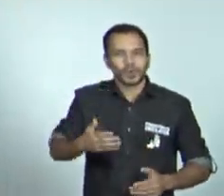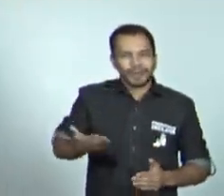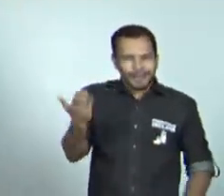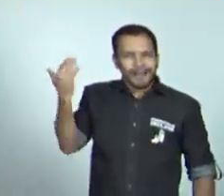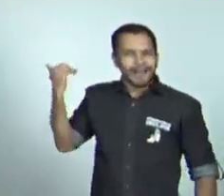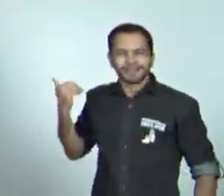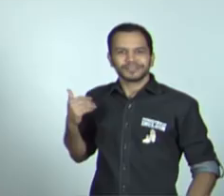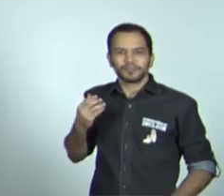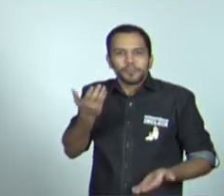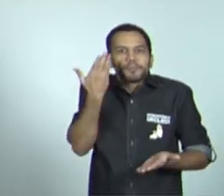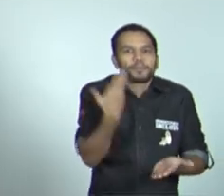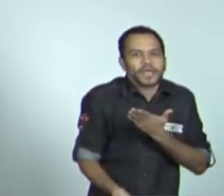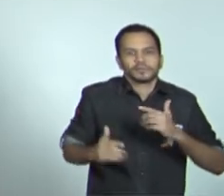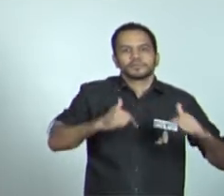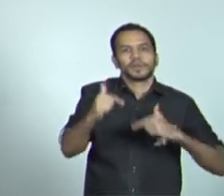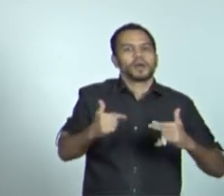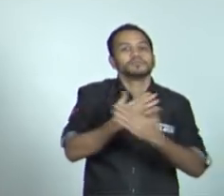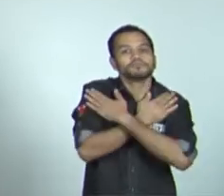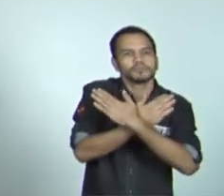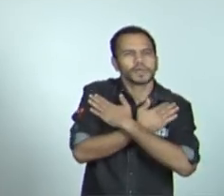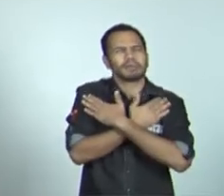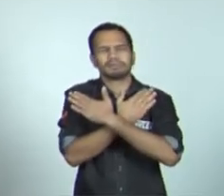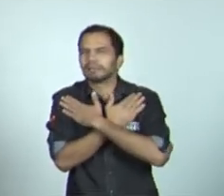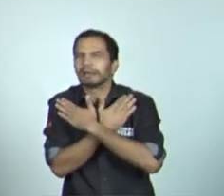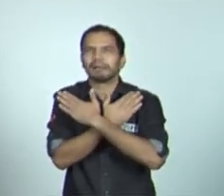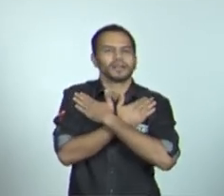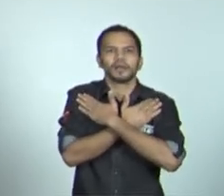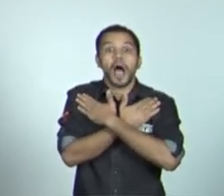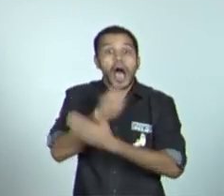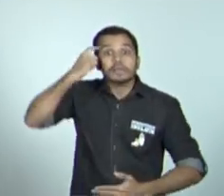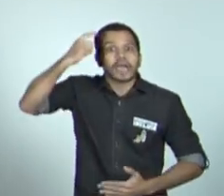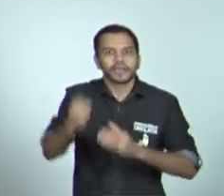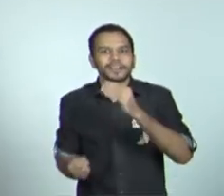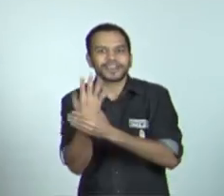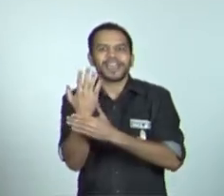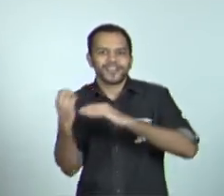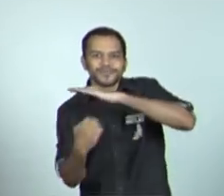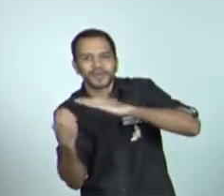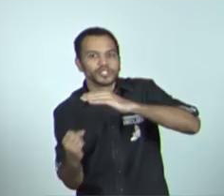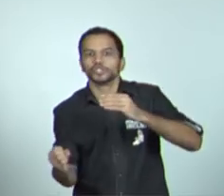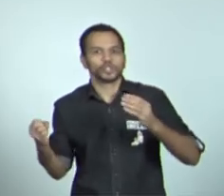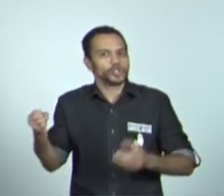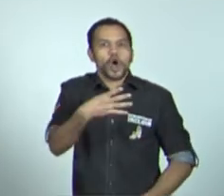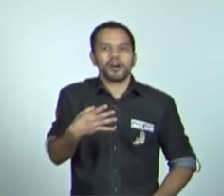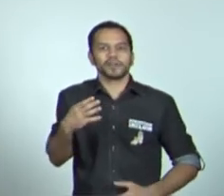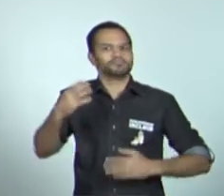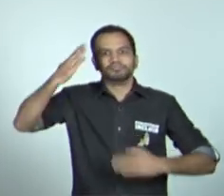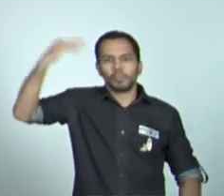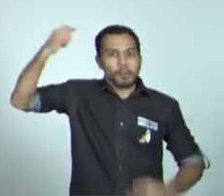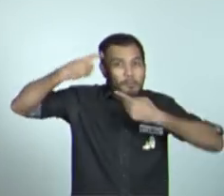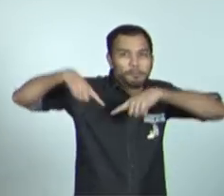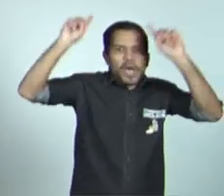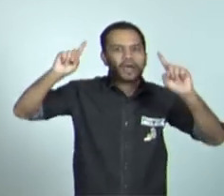todo domingo e quantos aplicativos que foram desenhados e gerar o milhões de